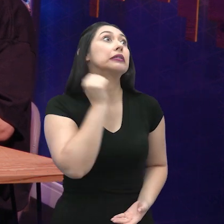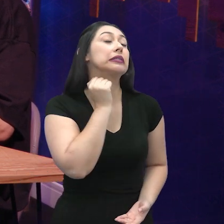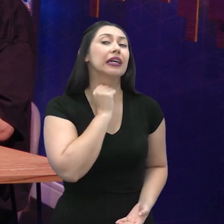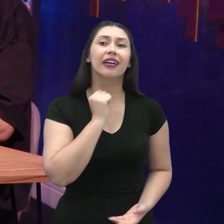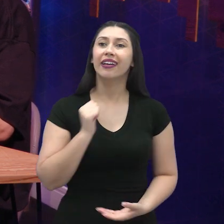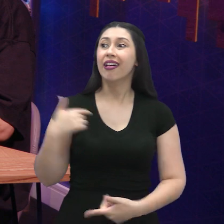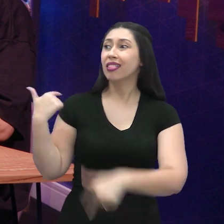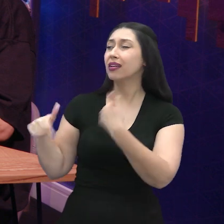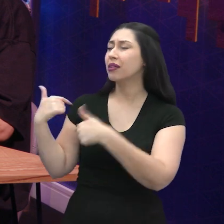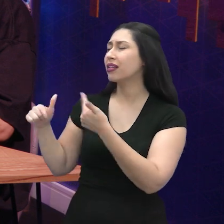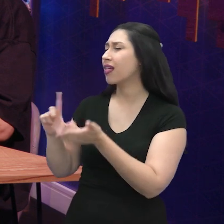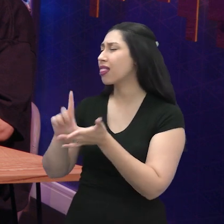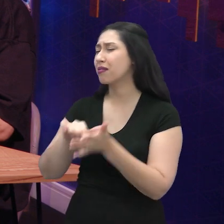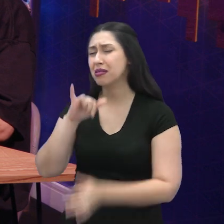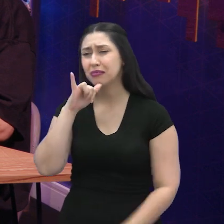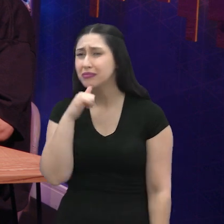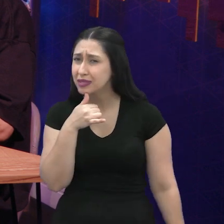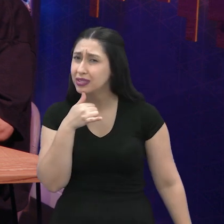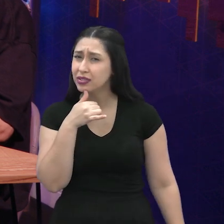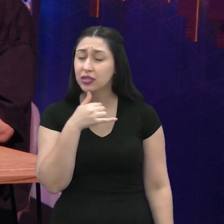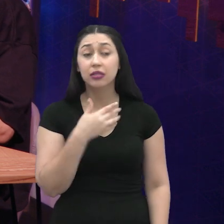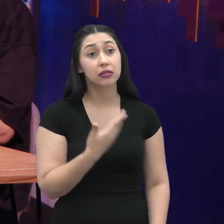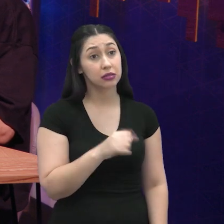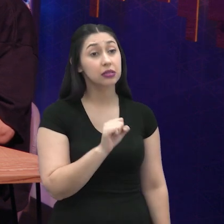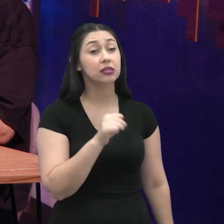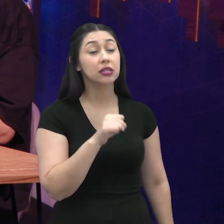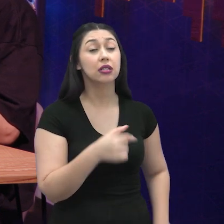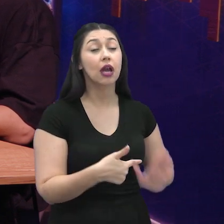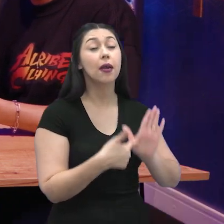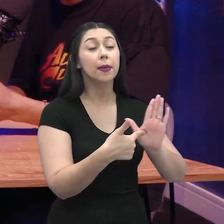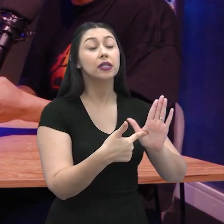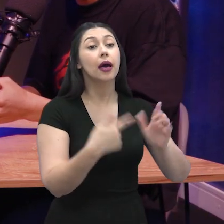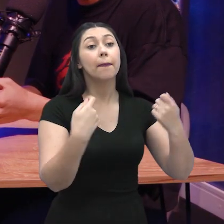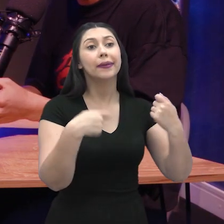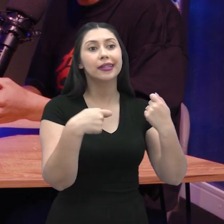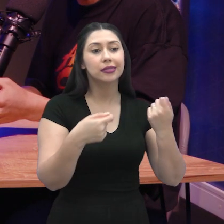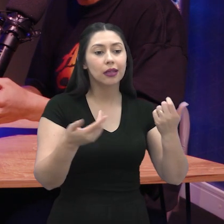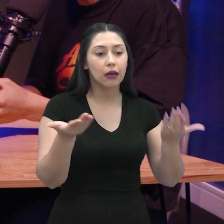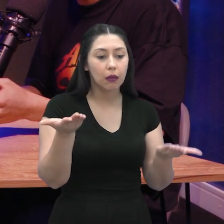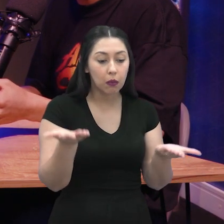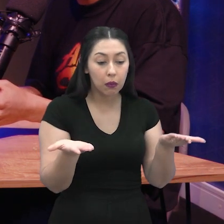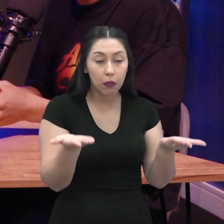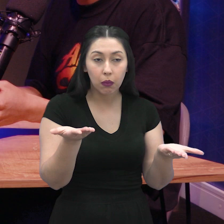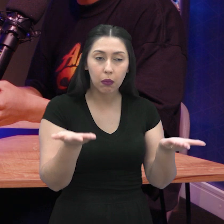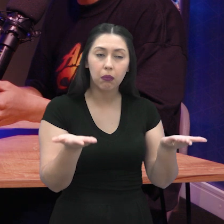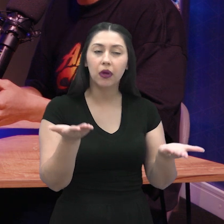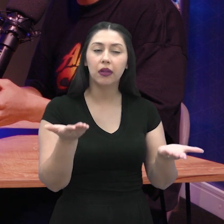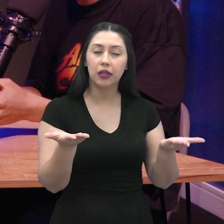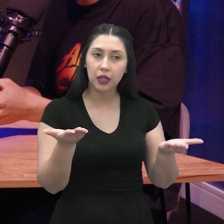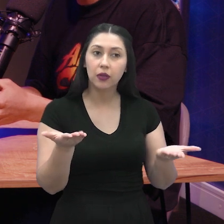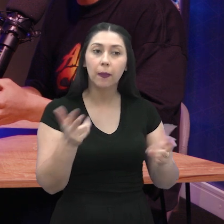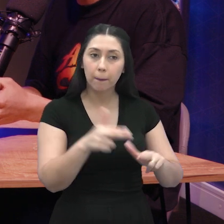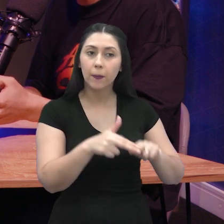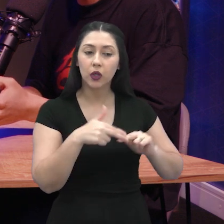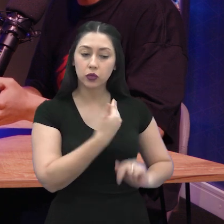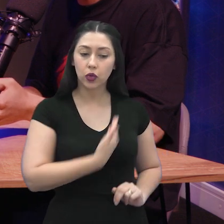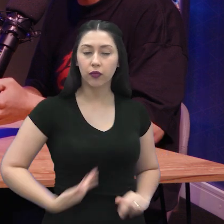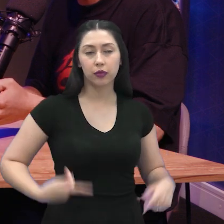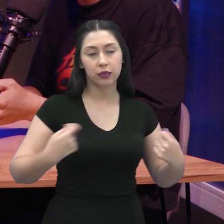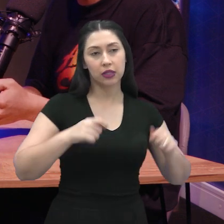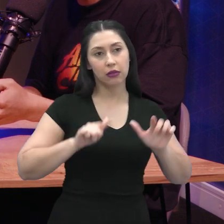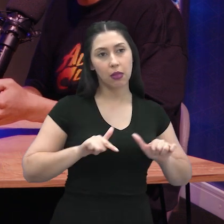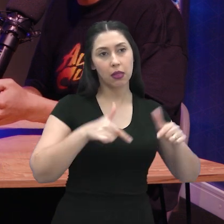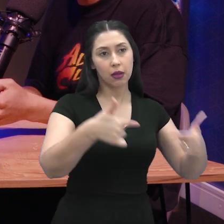saindo infelizes, né? Depois do dia do trabalho. Exatamente. E ela diz aqui: esse equilíbrio deve ser promovido por